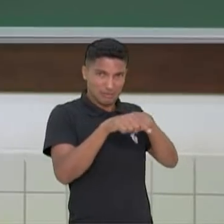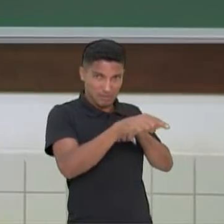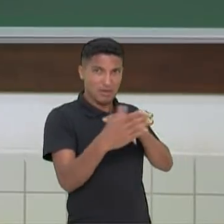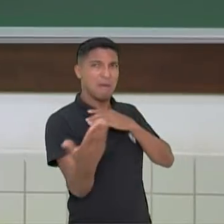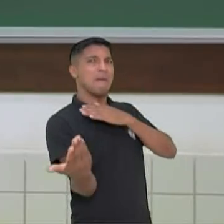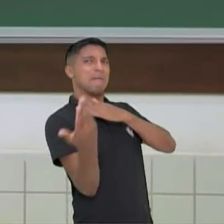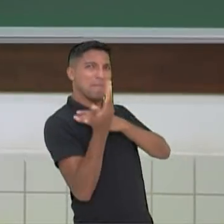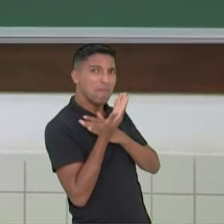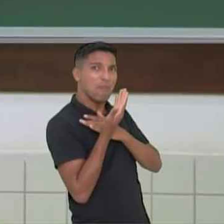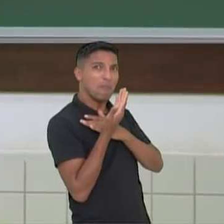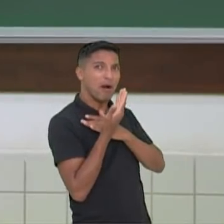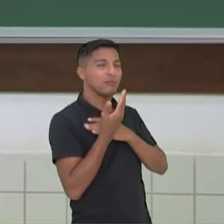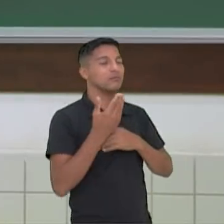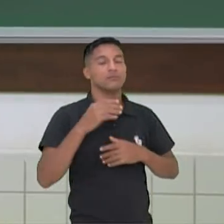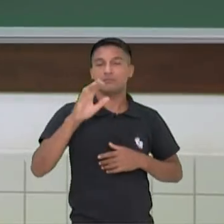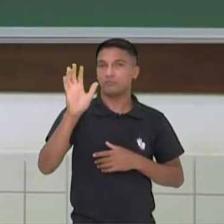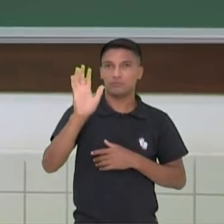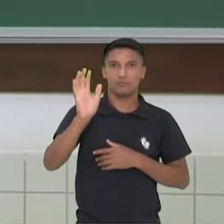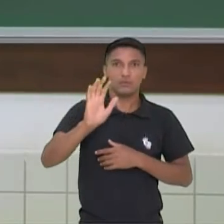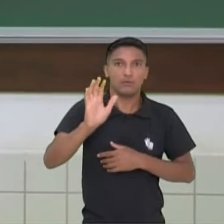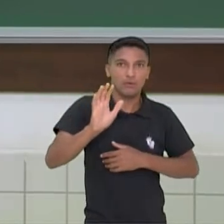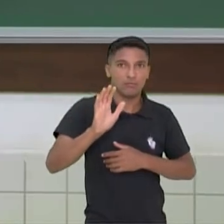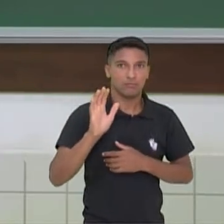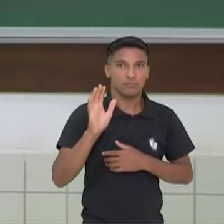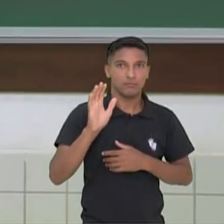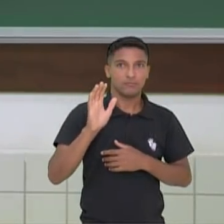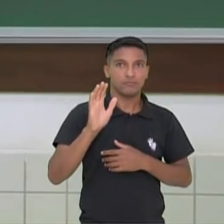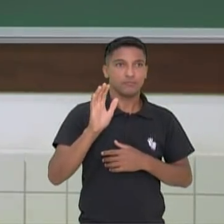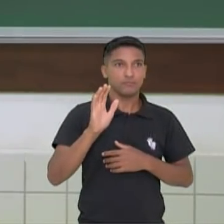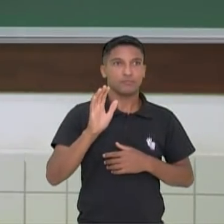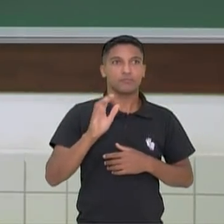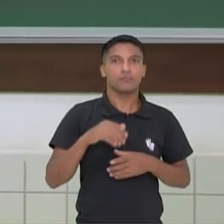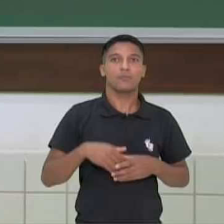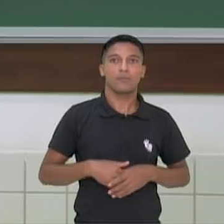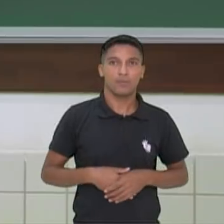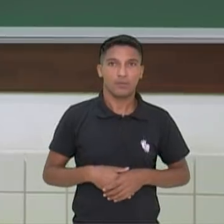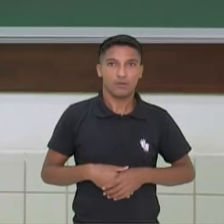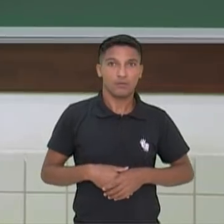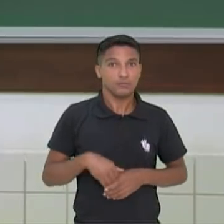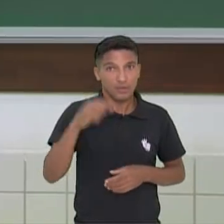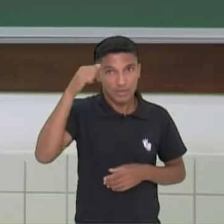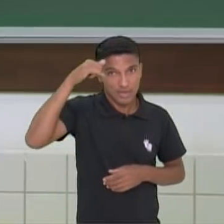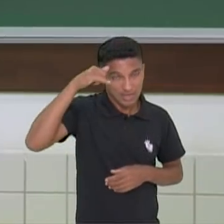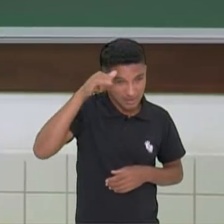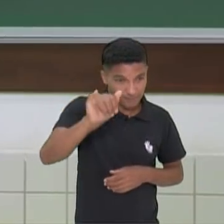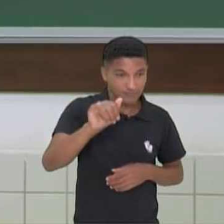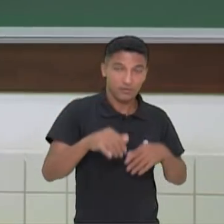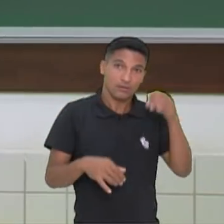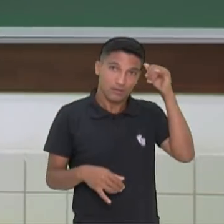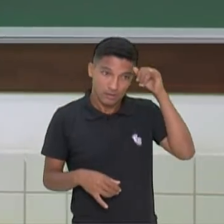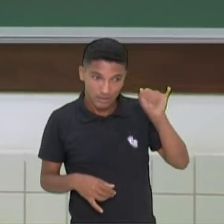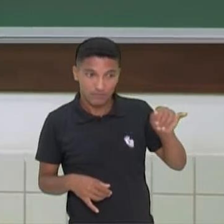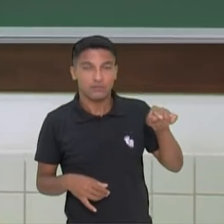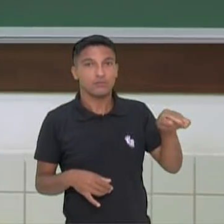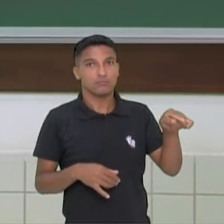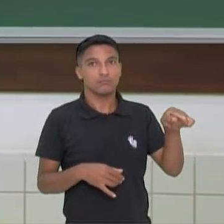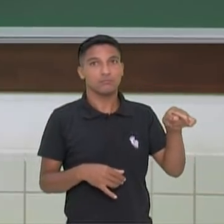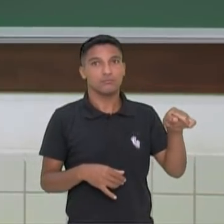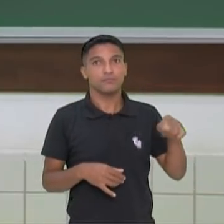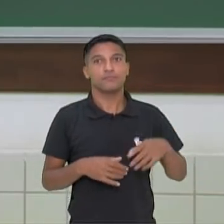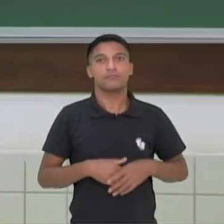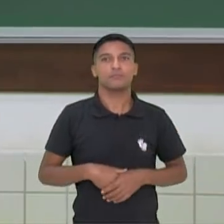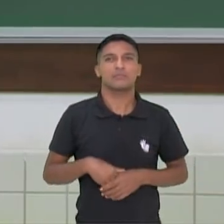mas também eu não vou machucá-lo e nem deixar que ele próprio se machuque no seu ataque, certo?